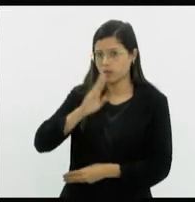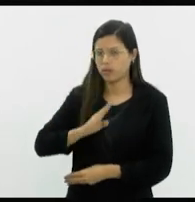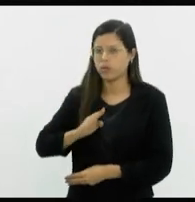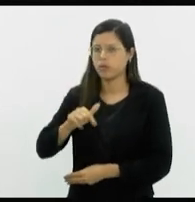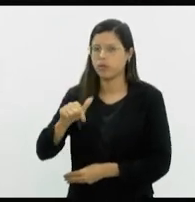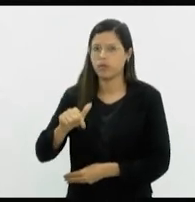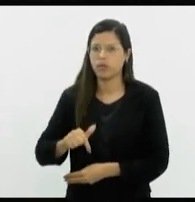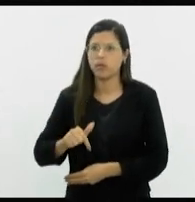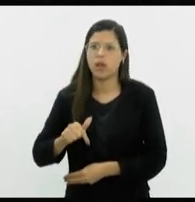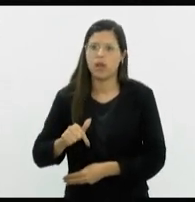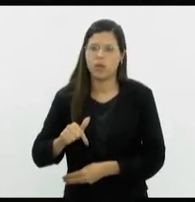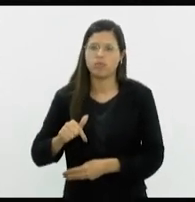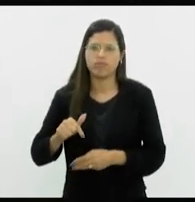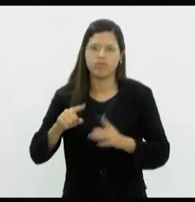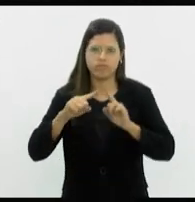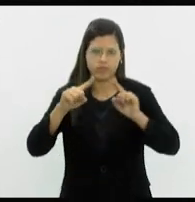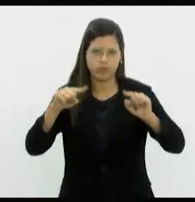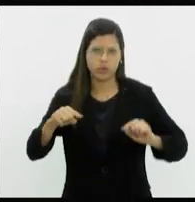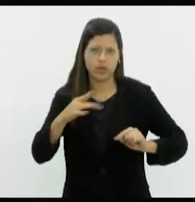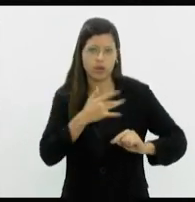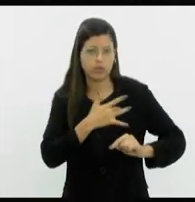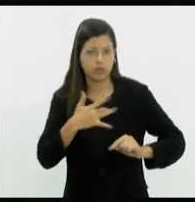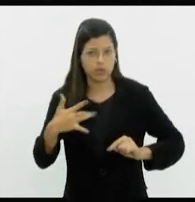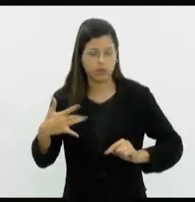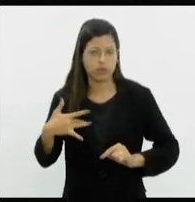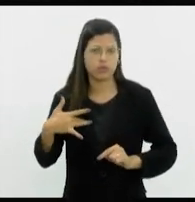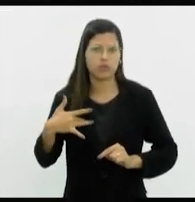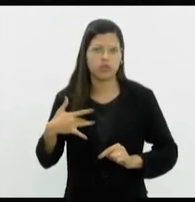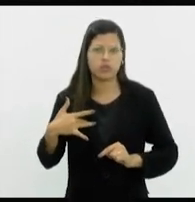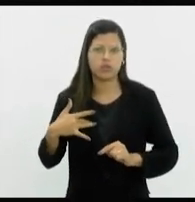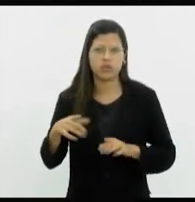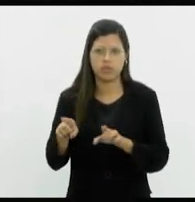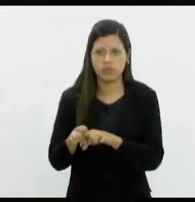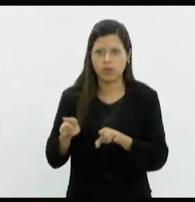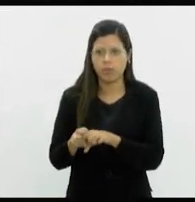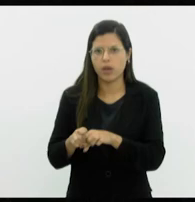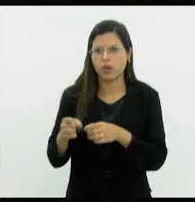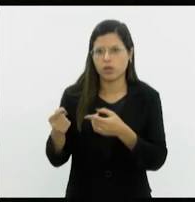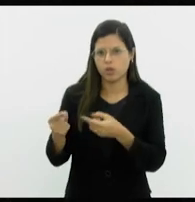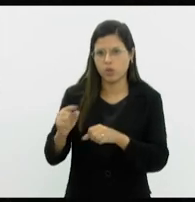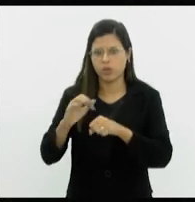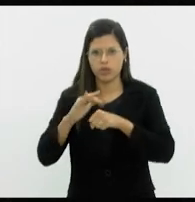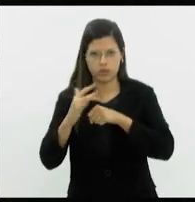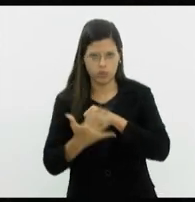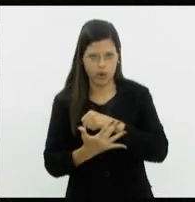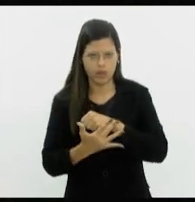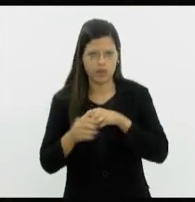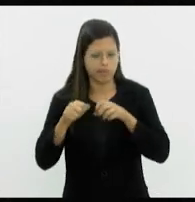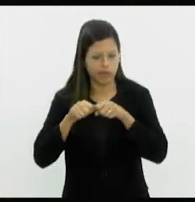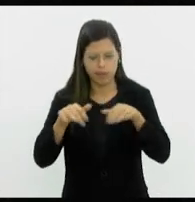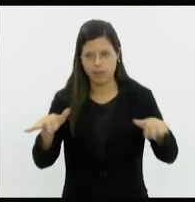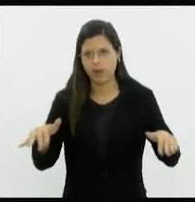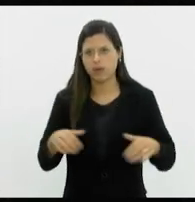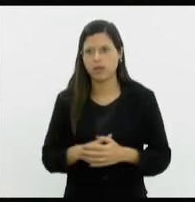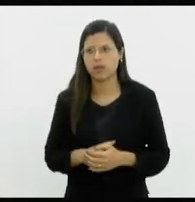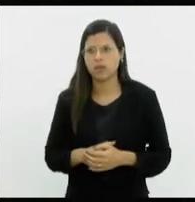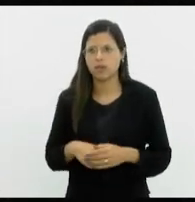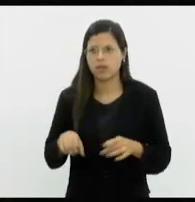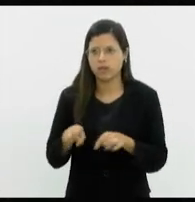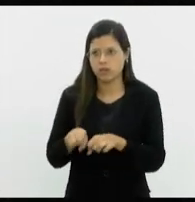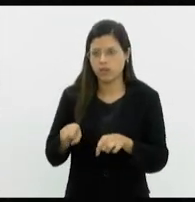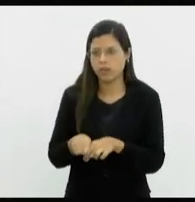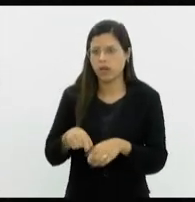Agentes Comunitários de Saúde e dos Agentes de Endemia, de Combate às Endemias. Liderança também do